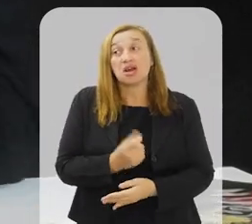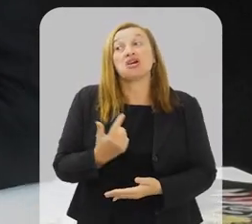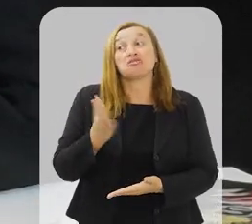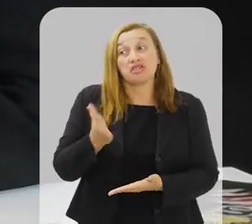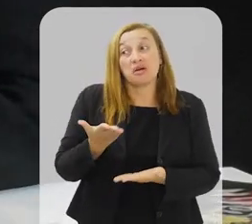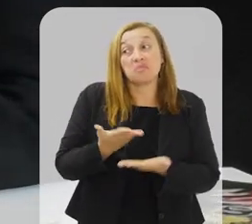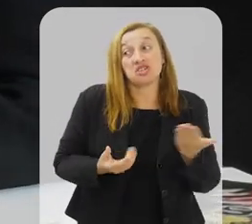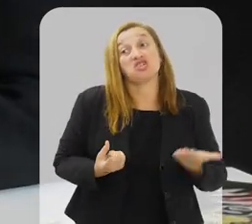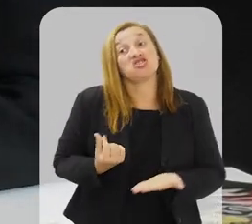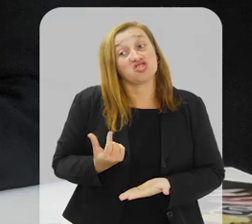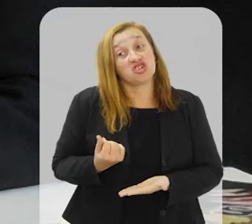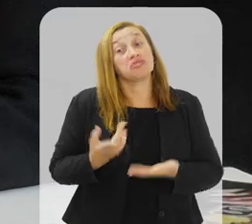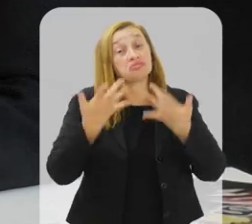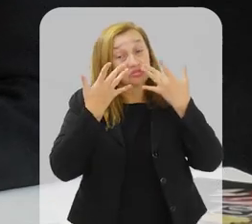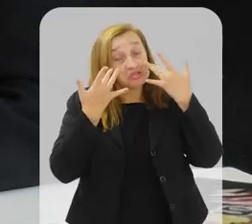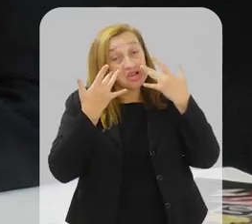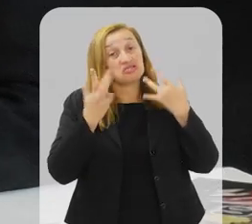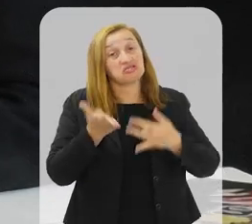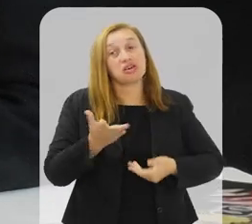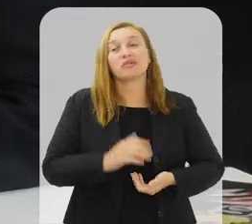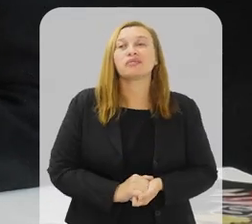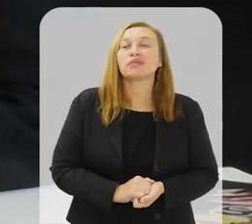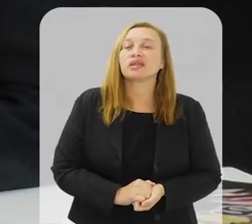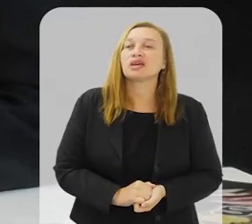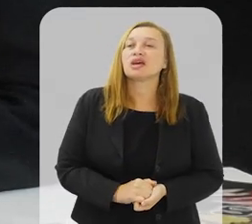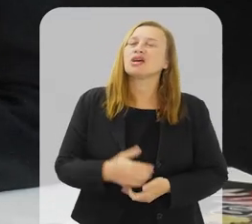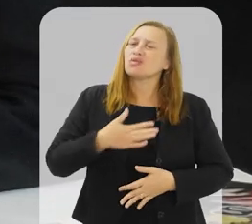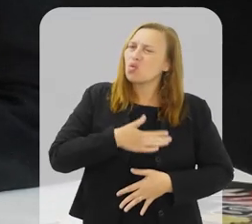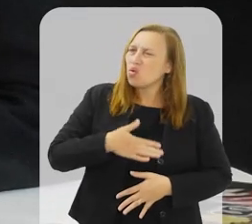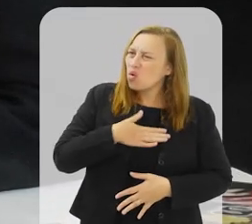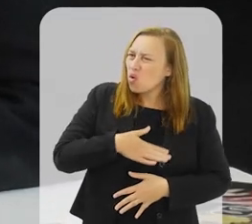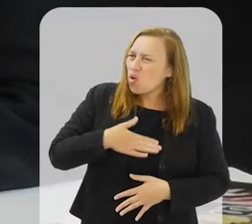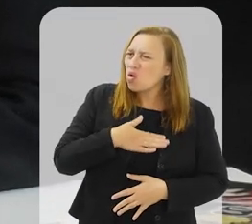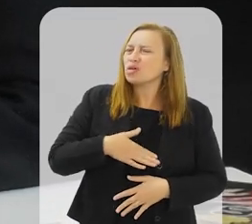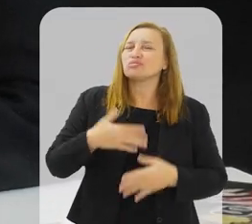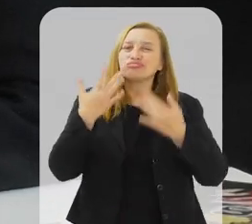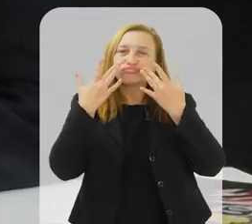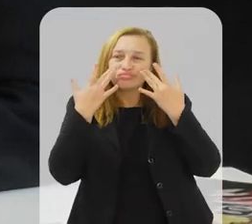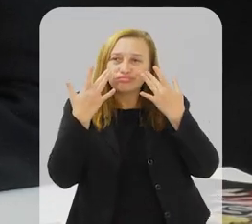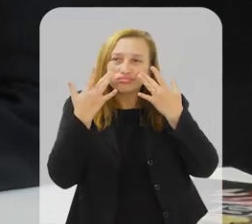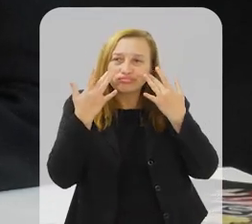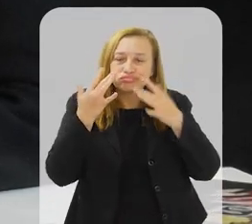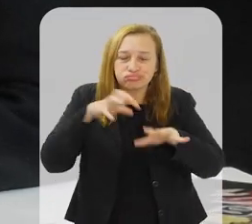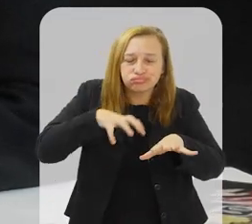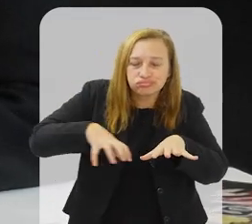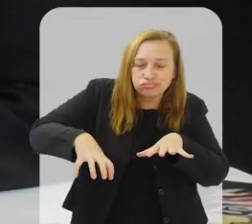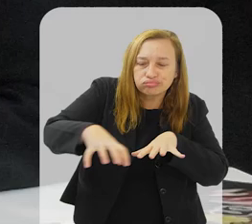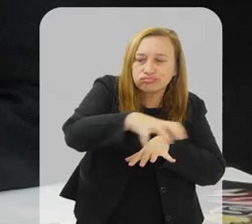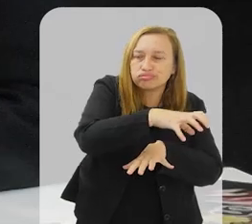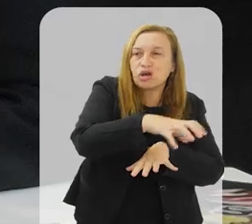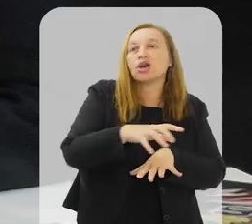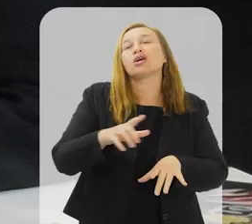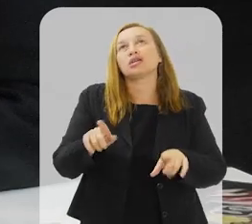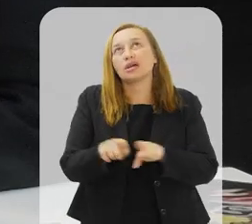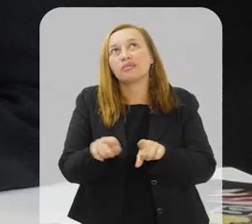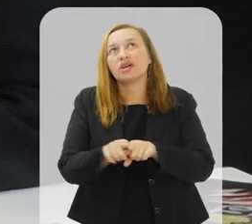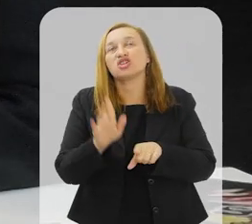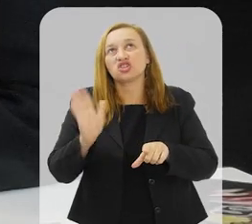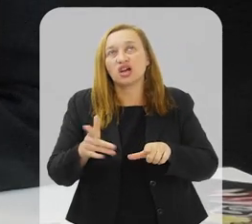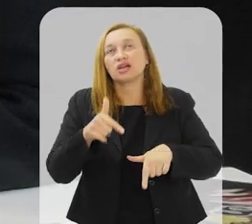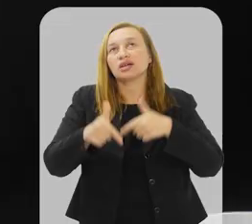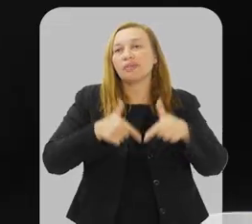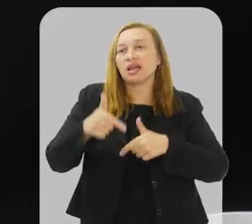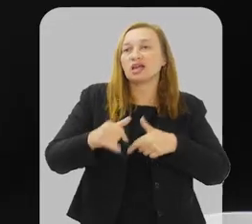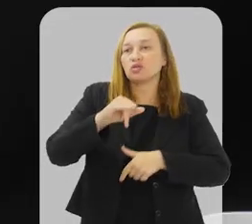dinheiro perdi muito dinheiro com teatro então eu sempre gosto de teatralizar os meus carros alegóricos eu trabalhei com João